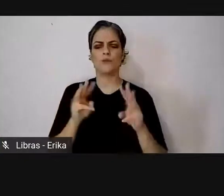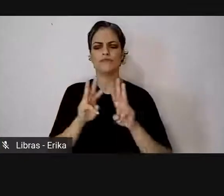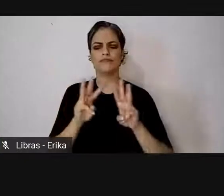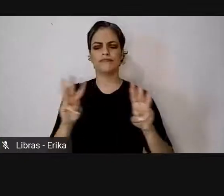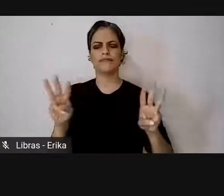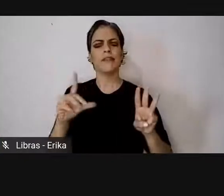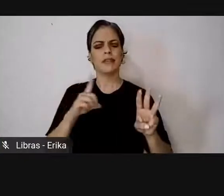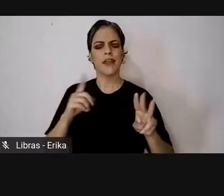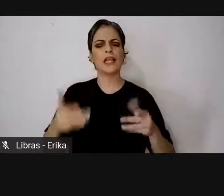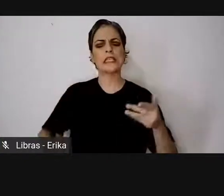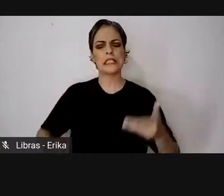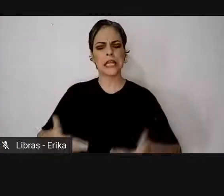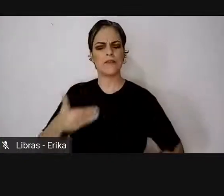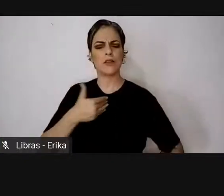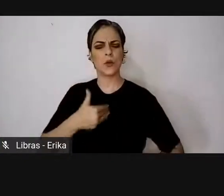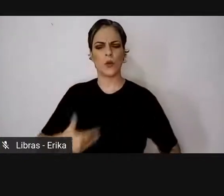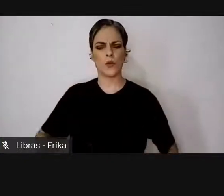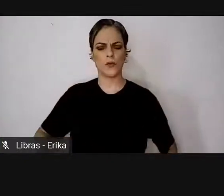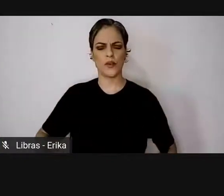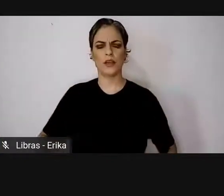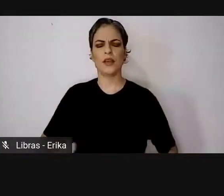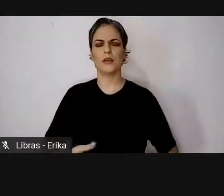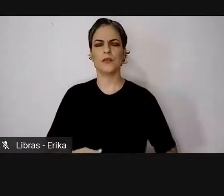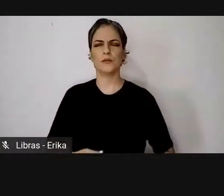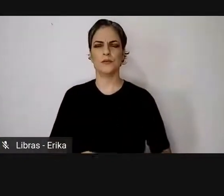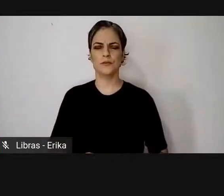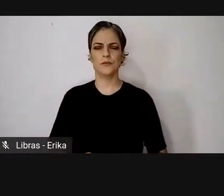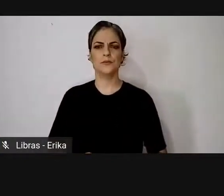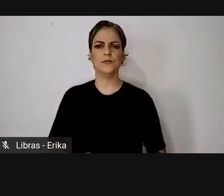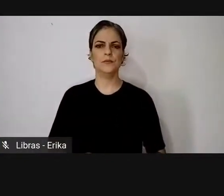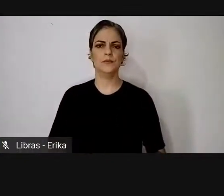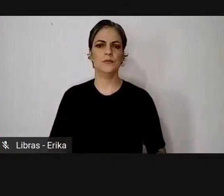inclusive, também trabalhar com isso na época.